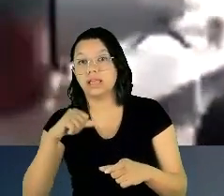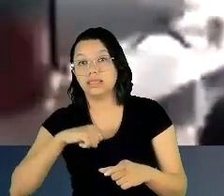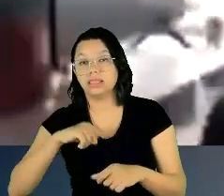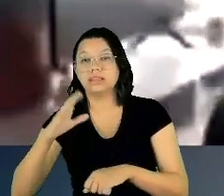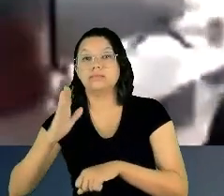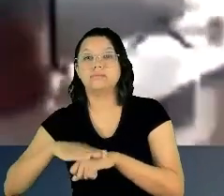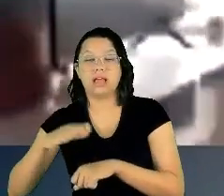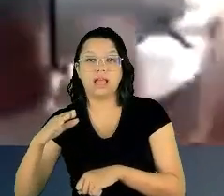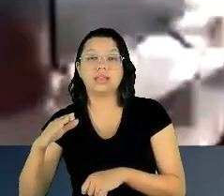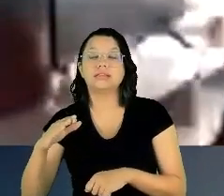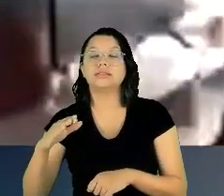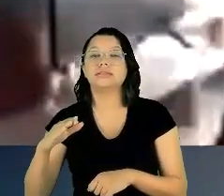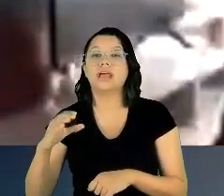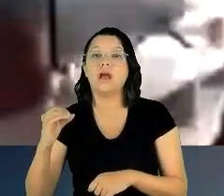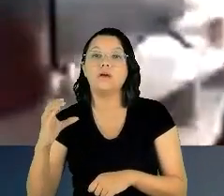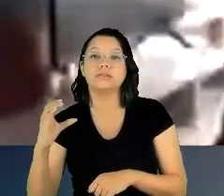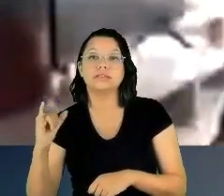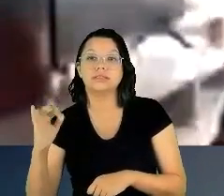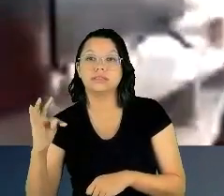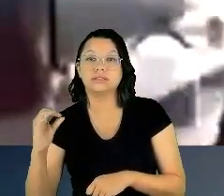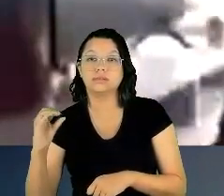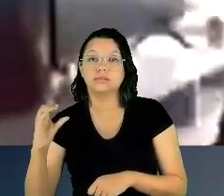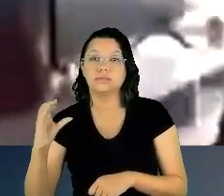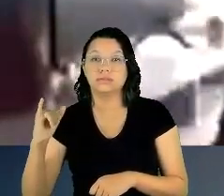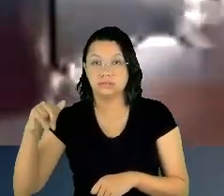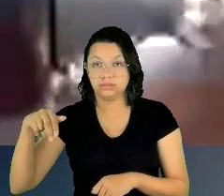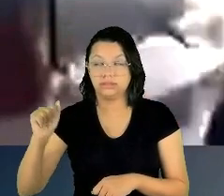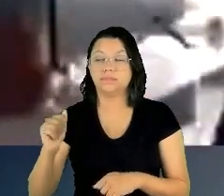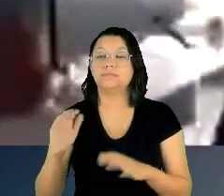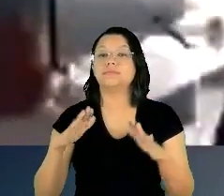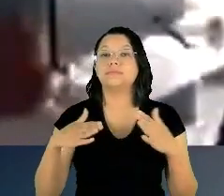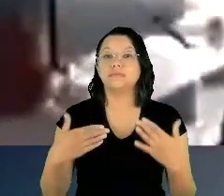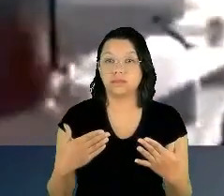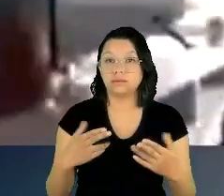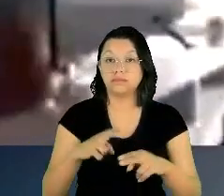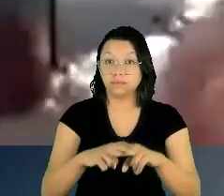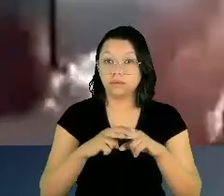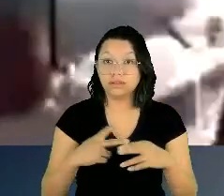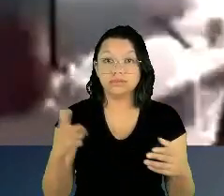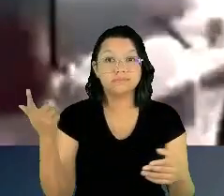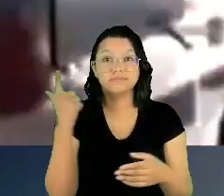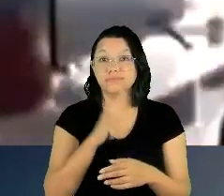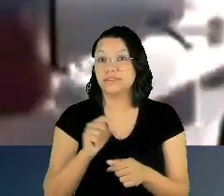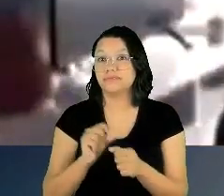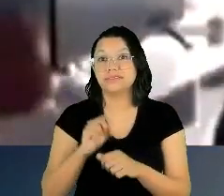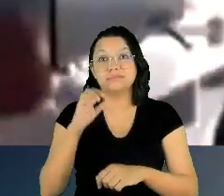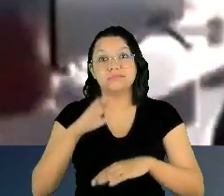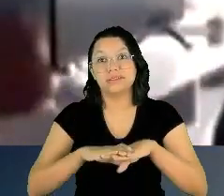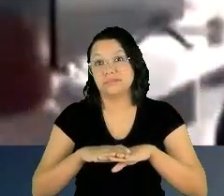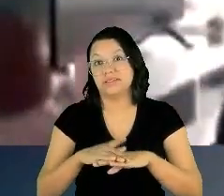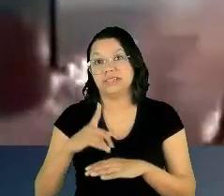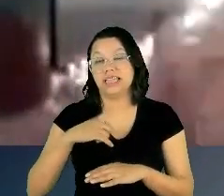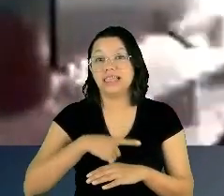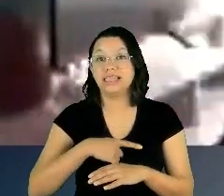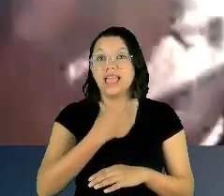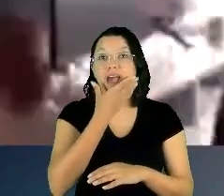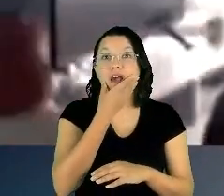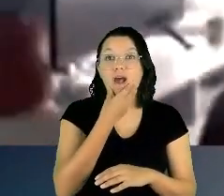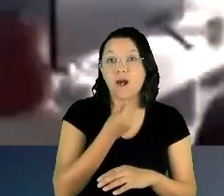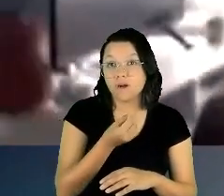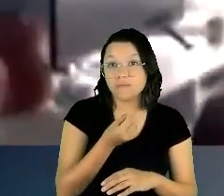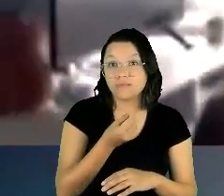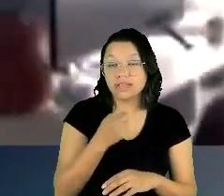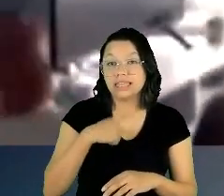terem mais ocitocina do que homens. Por que eu estou falando isso? Porque aí vem a variável que não dá para fazer a fórmula matemática.